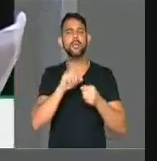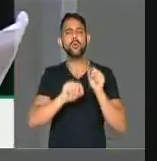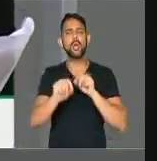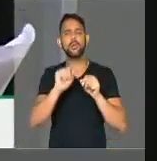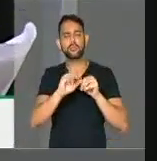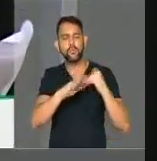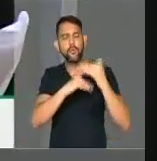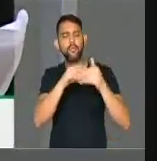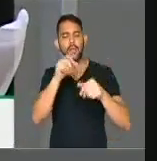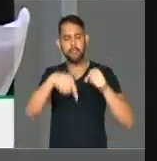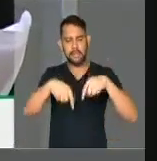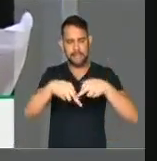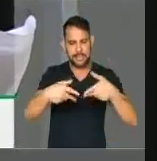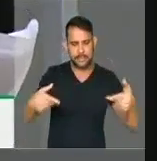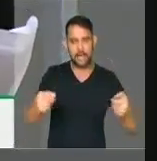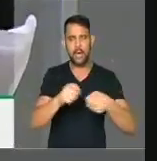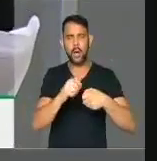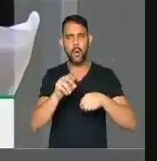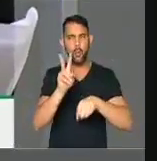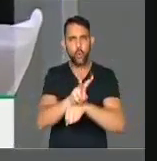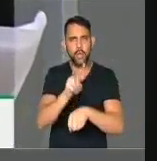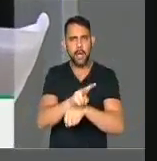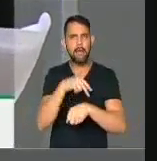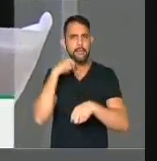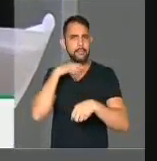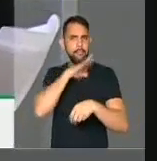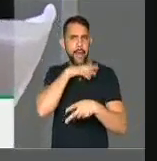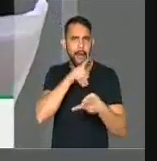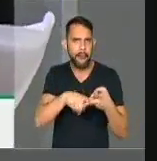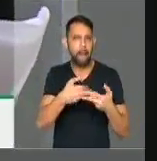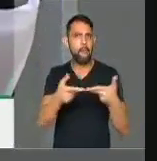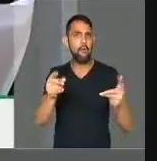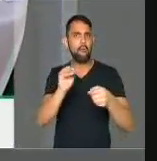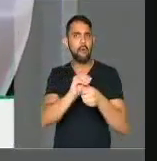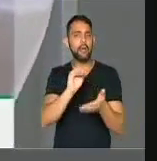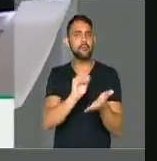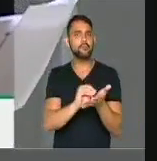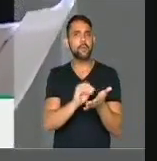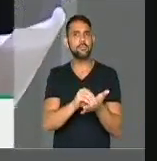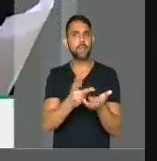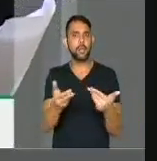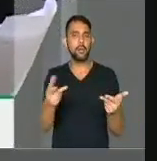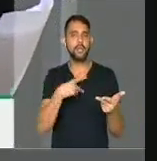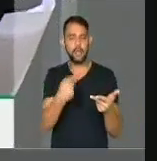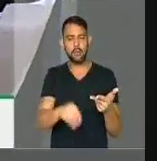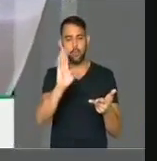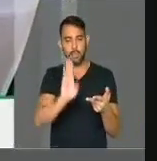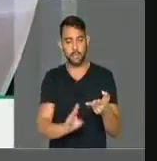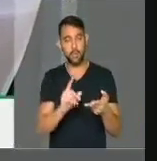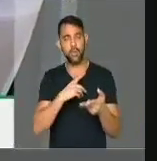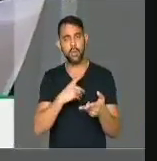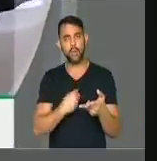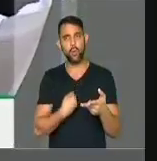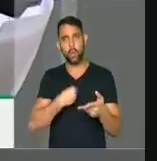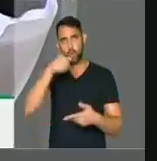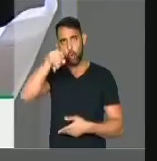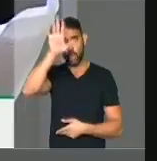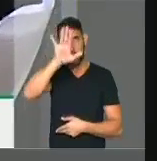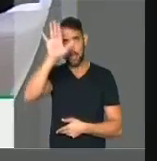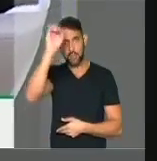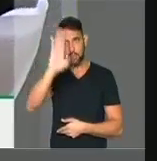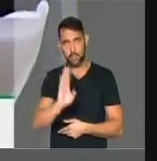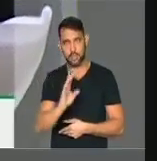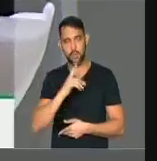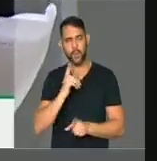no processo de desenvolvimento econômico e social. Neste contexto, aqui no Brasil, encontra-se o